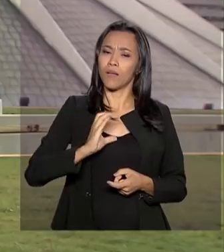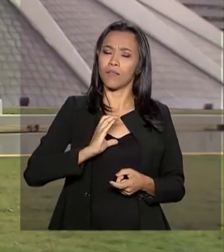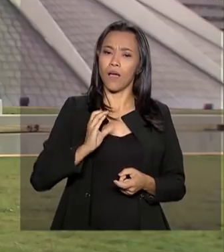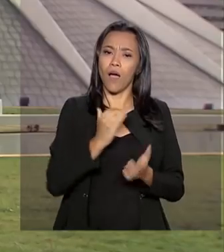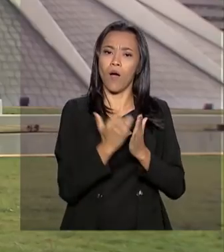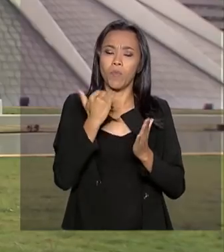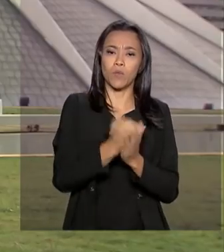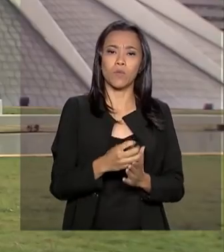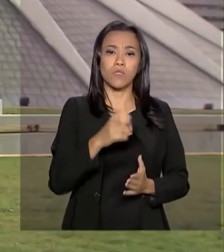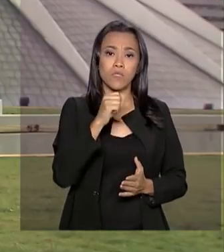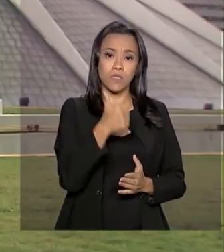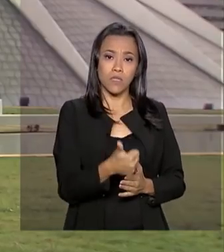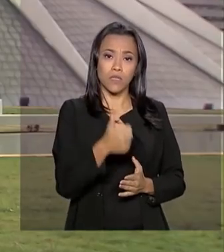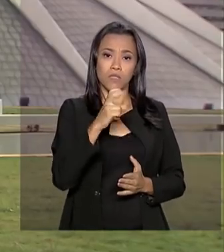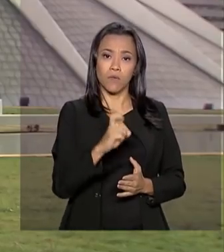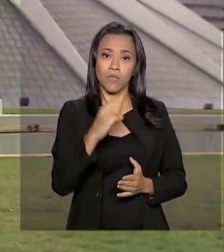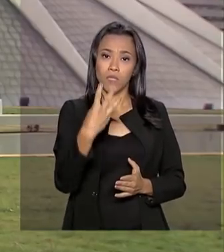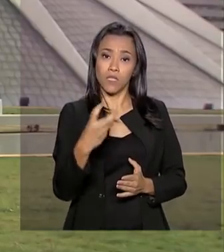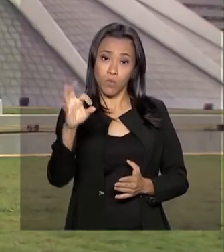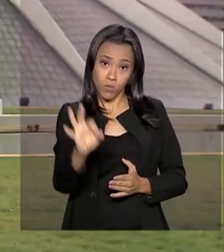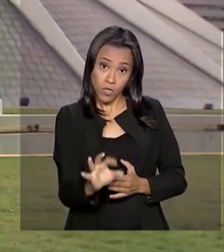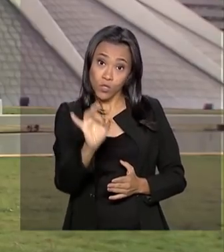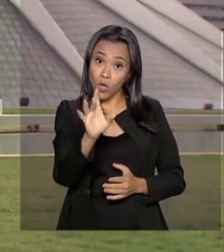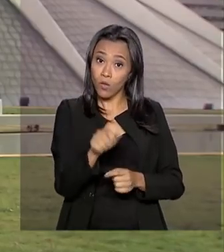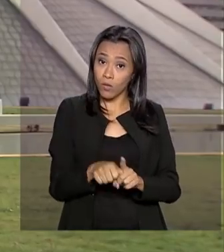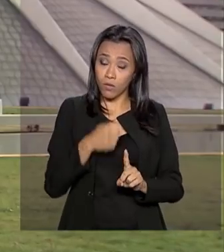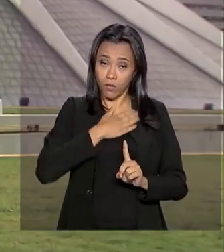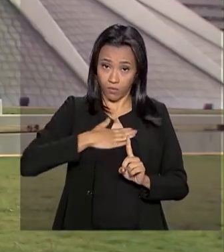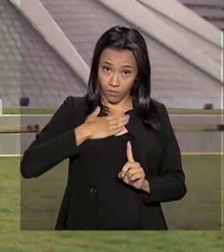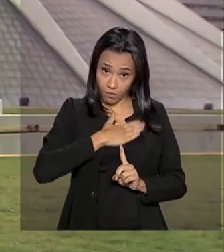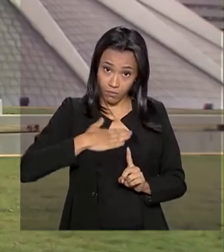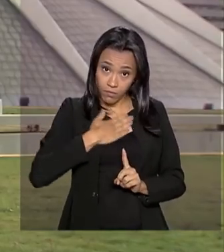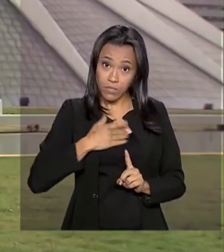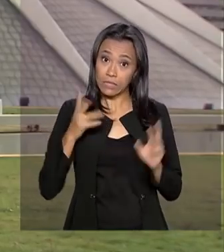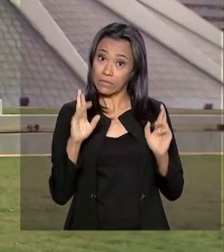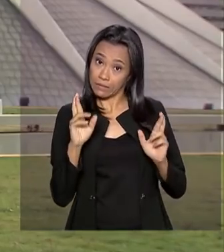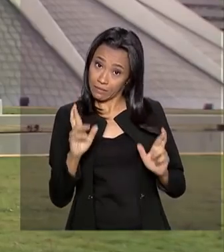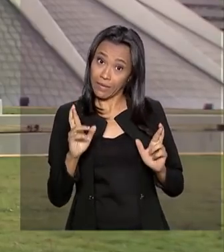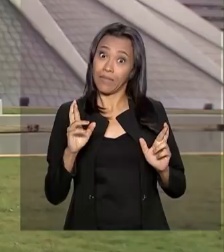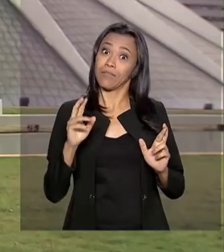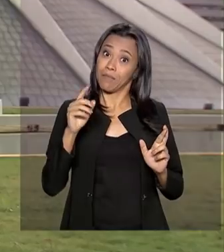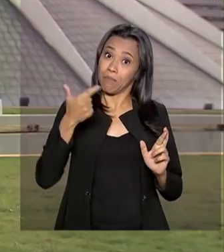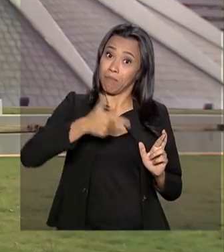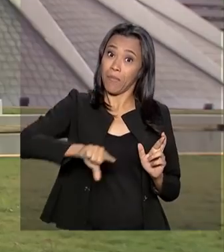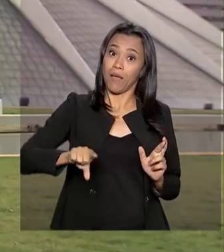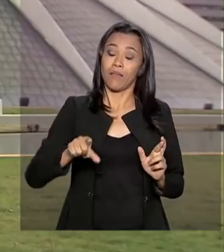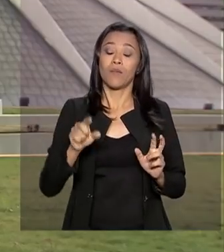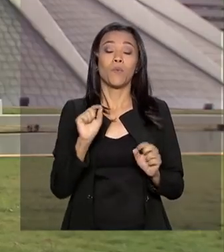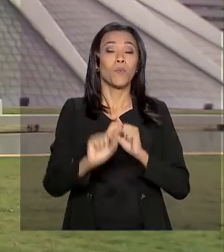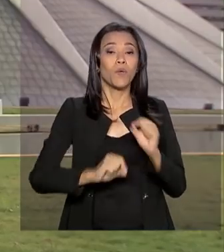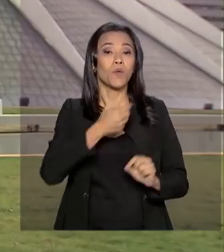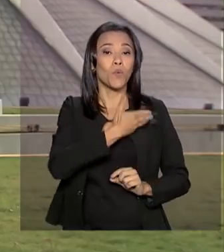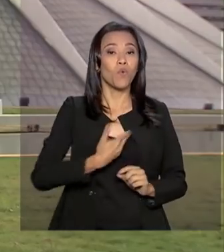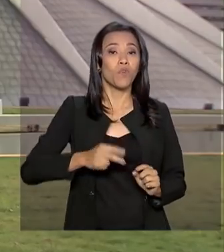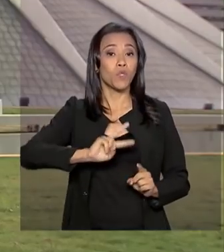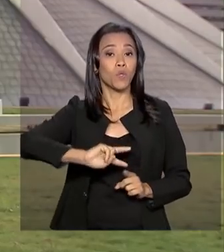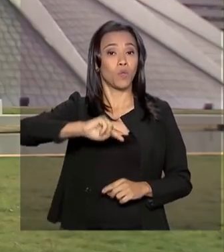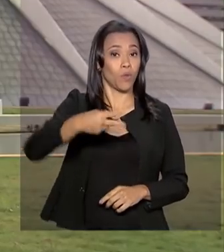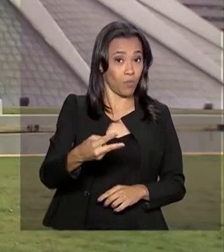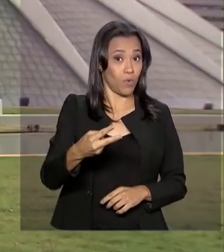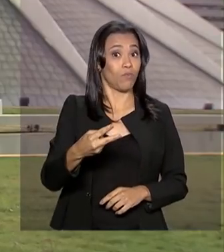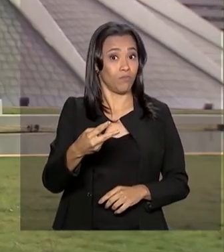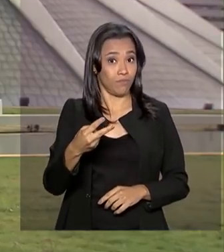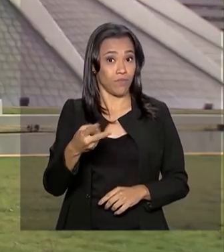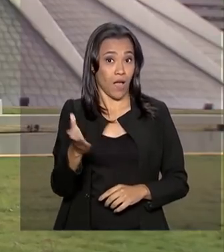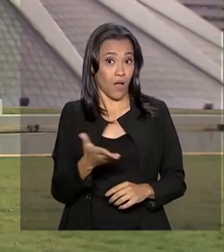153% somente para o mês de agosto. A expectativa é tão grande que o governo dobrou a previsão